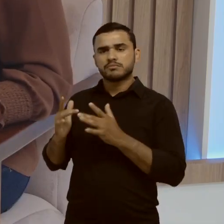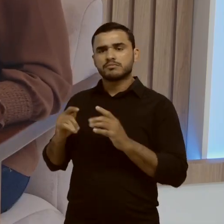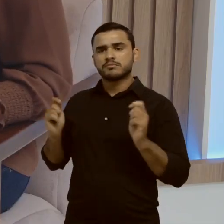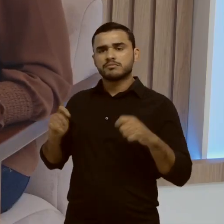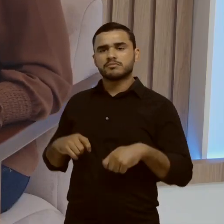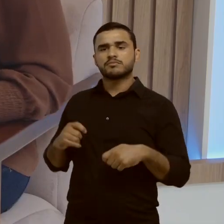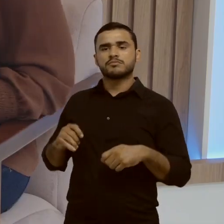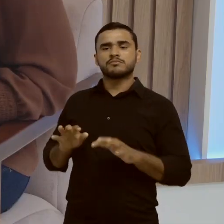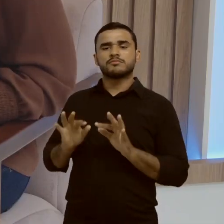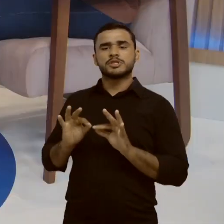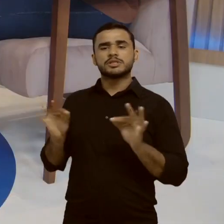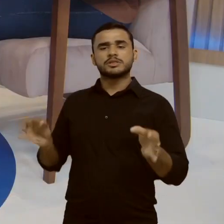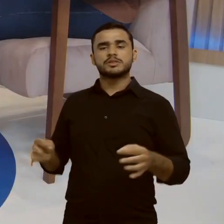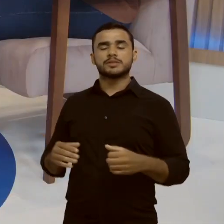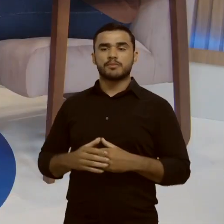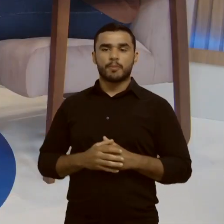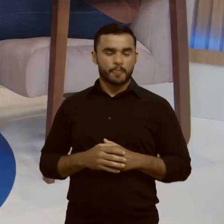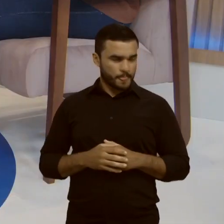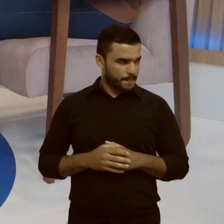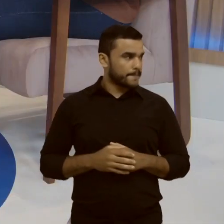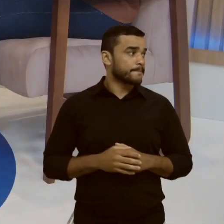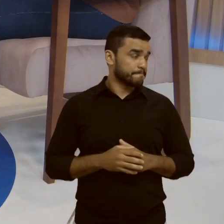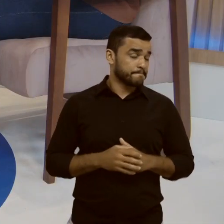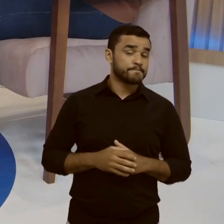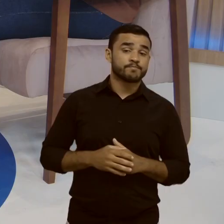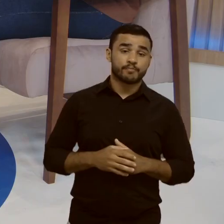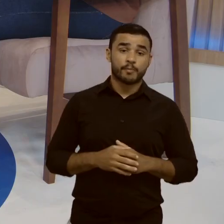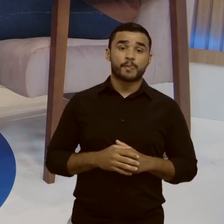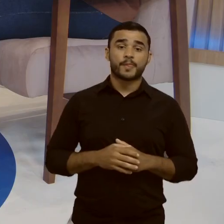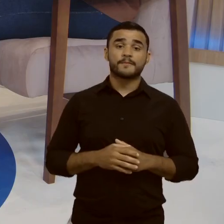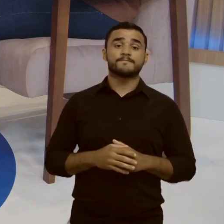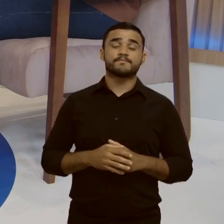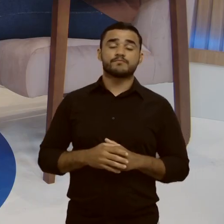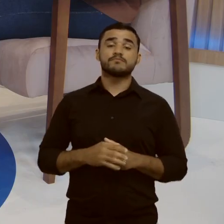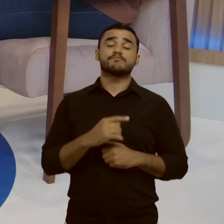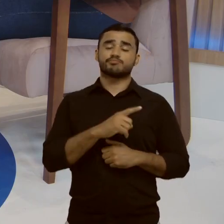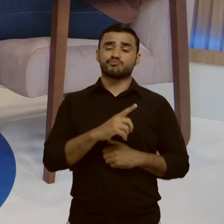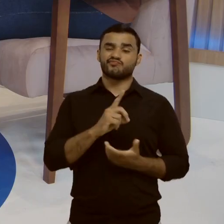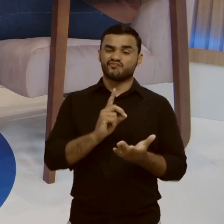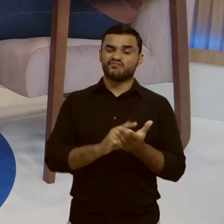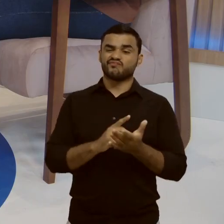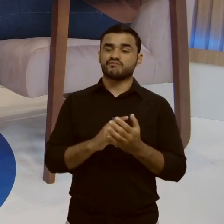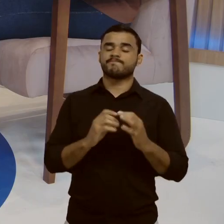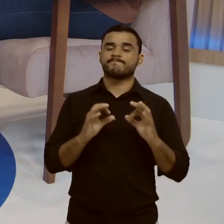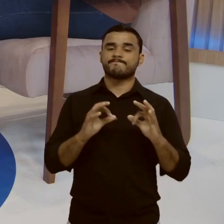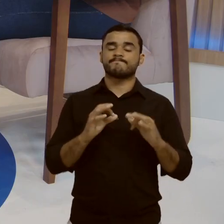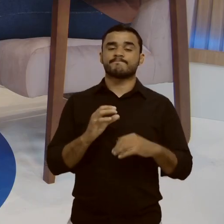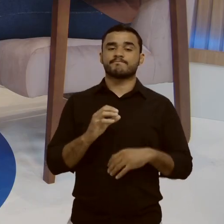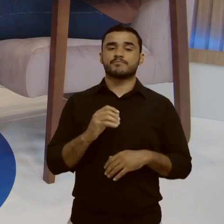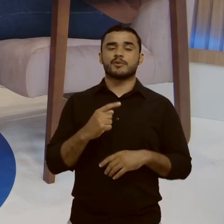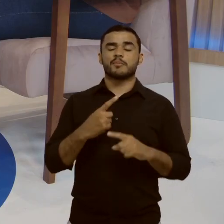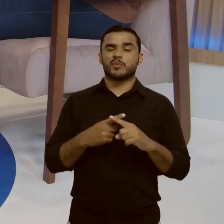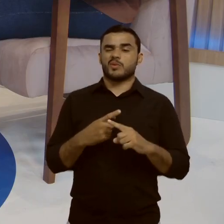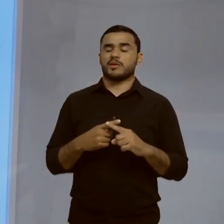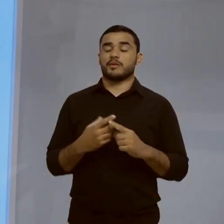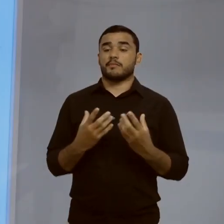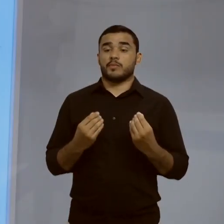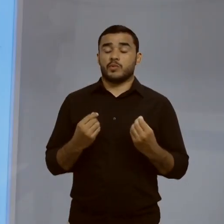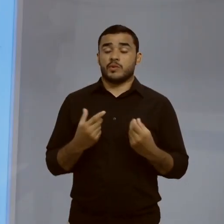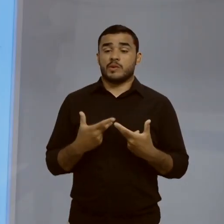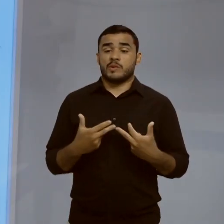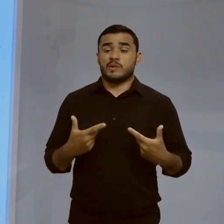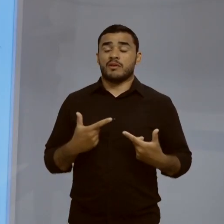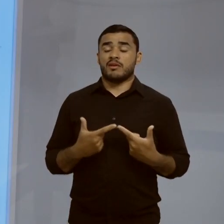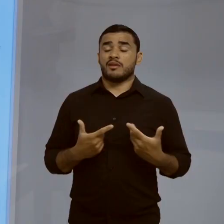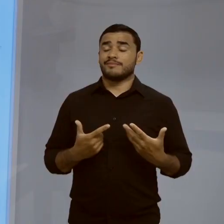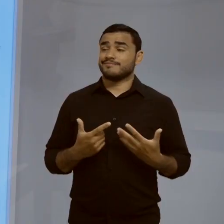forma leve, de fato, né? Isso é de fato super importante, porque às vezes a gente fica tão preso, principalmente hoje, nos dias atuais,